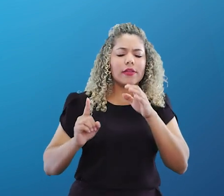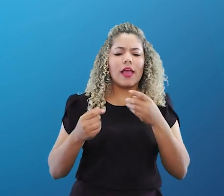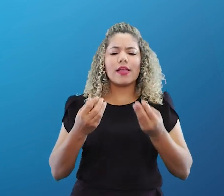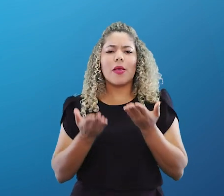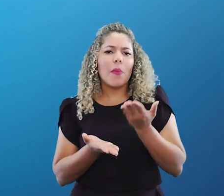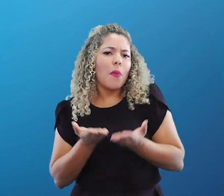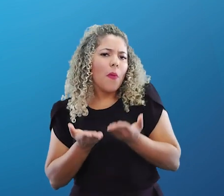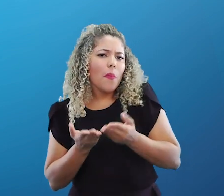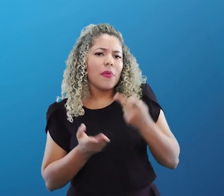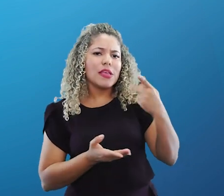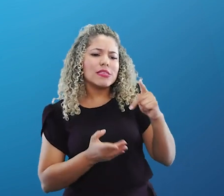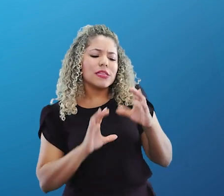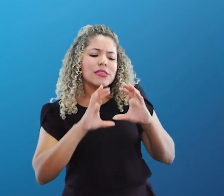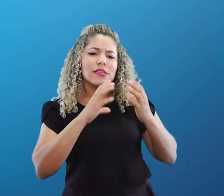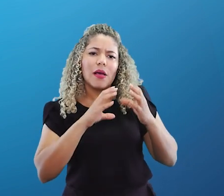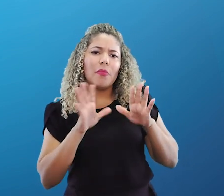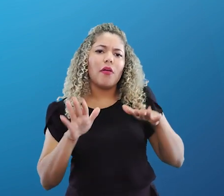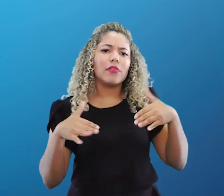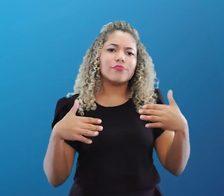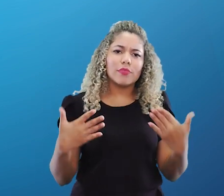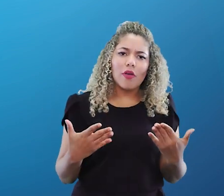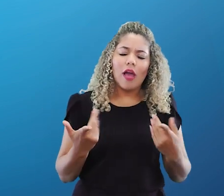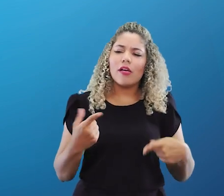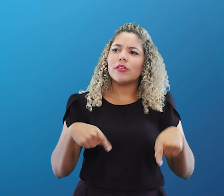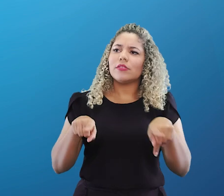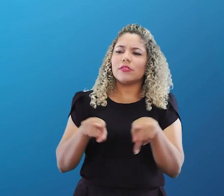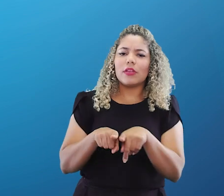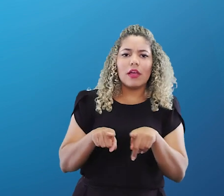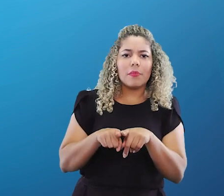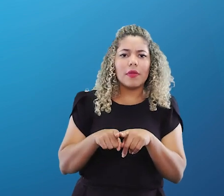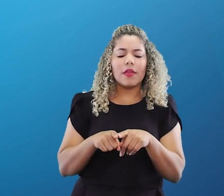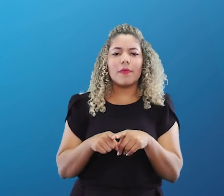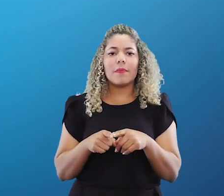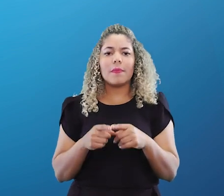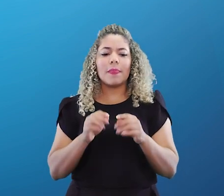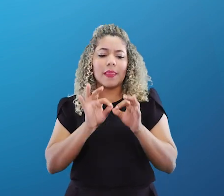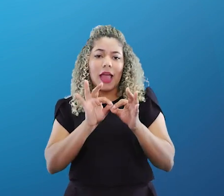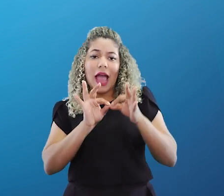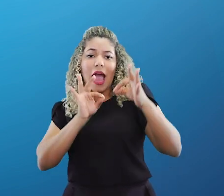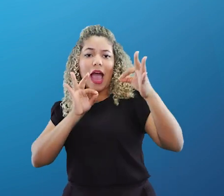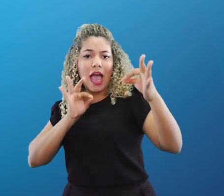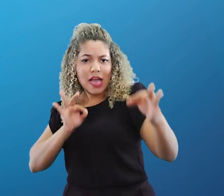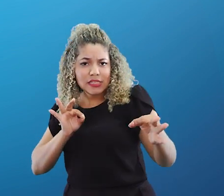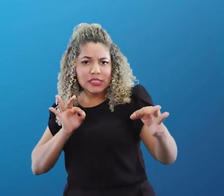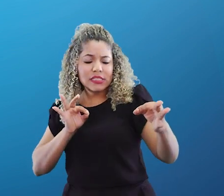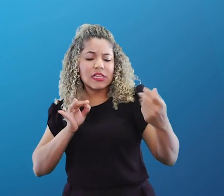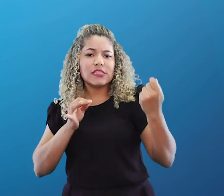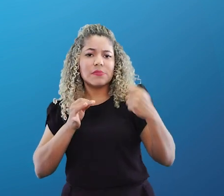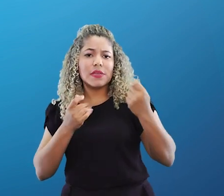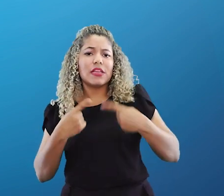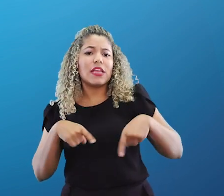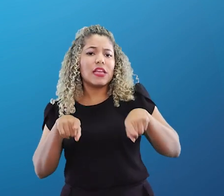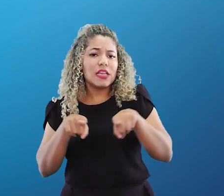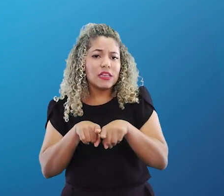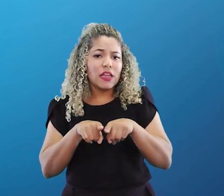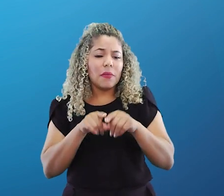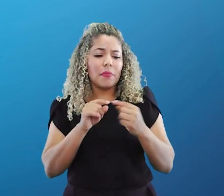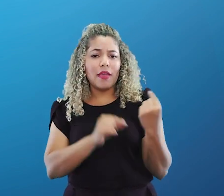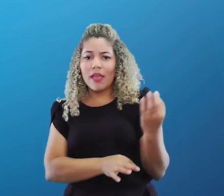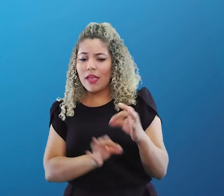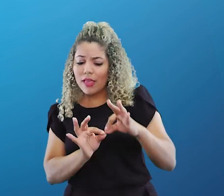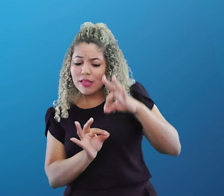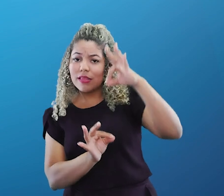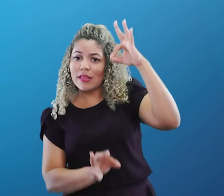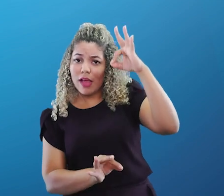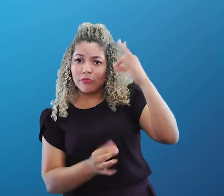a massa desse corpo, vai depender também uma determinada distância que ele tem que percorrer, ou mesmo uma certa